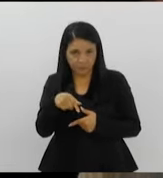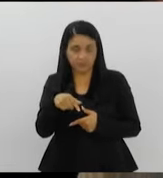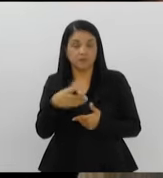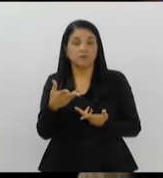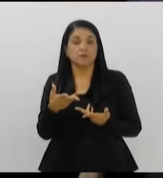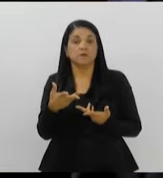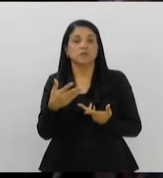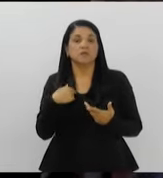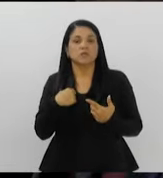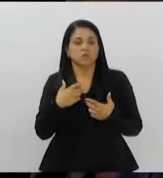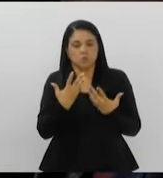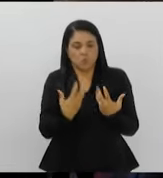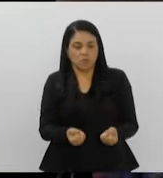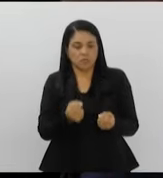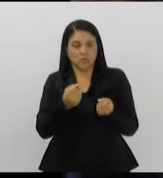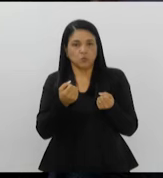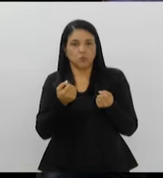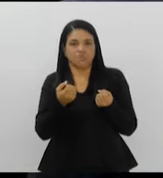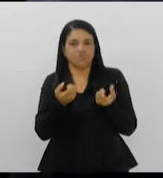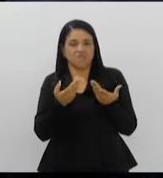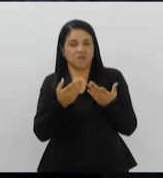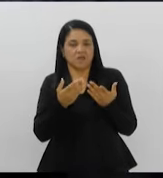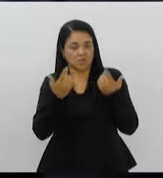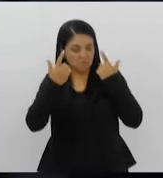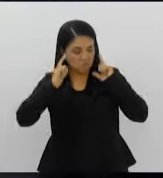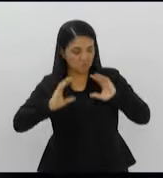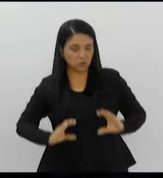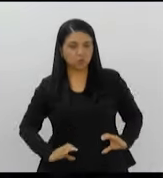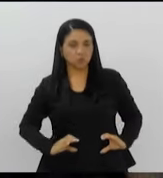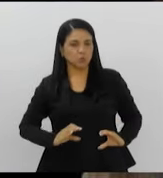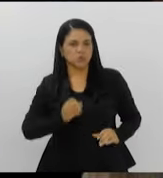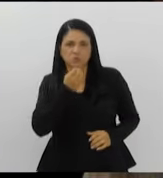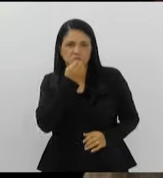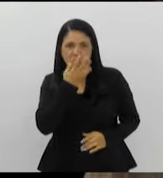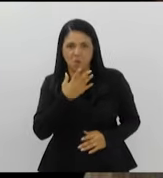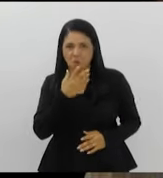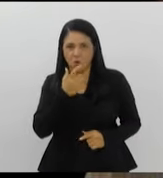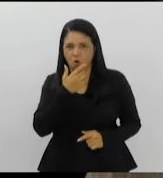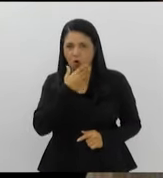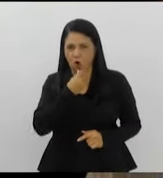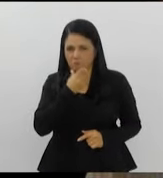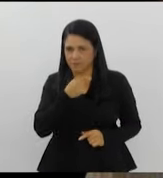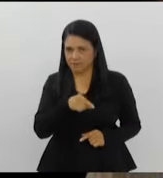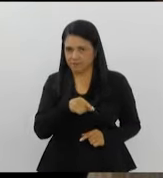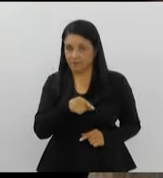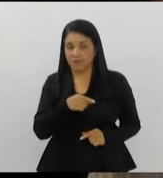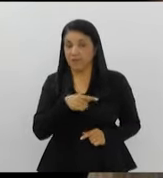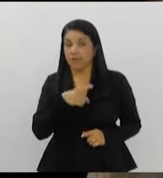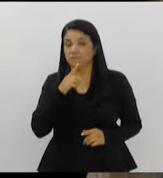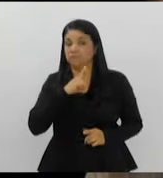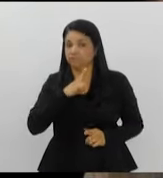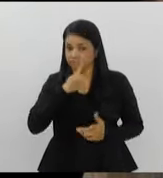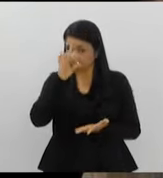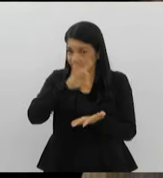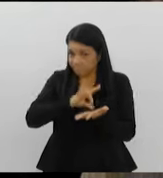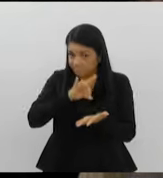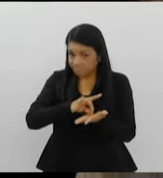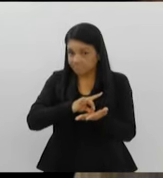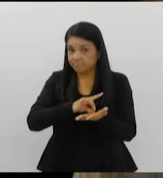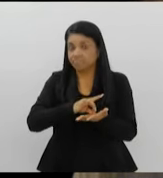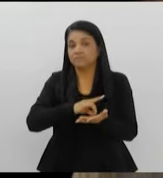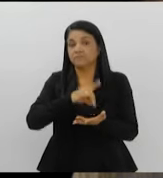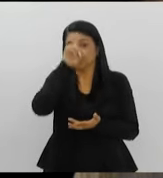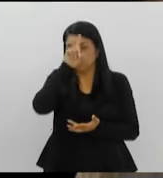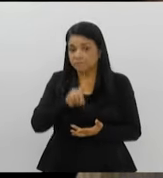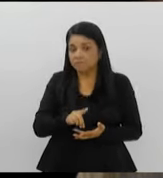tipo de postura que Vossa Excelência está tendo, se fazendo de bom moço, quando, na verdade, nós temos o direito e o dever de refutar muita coisa do que